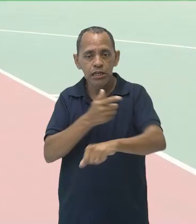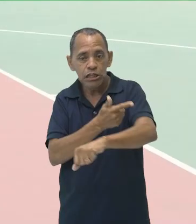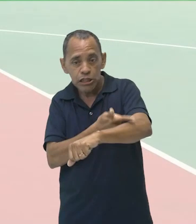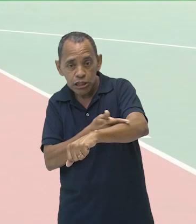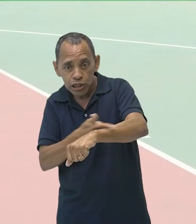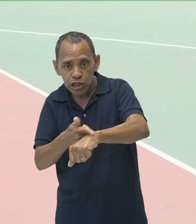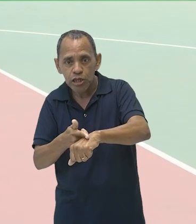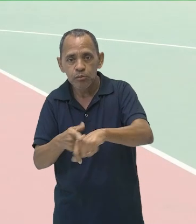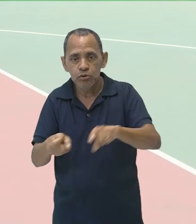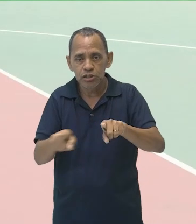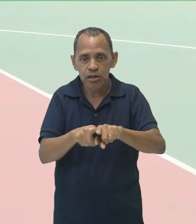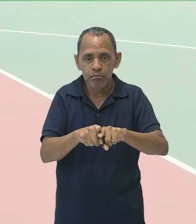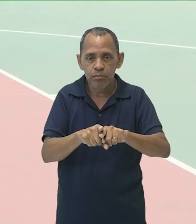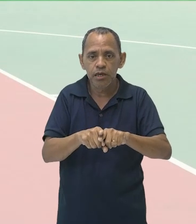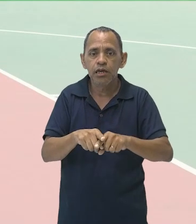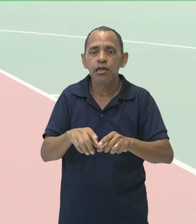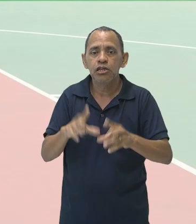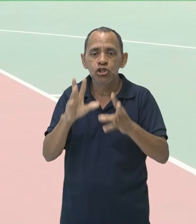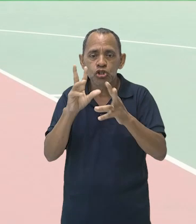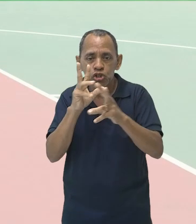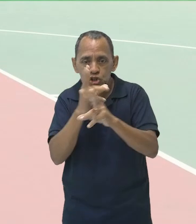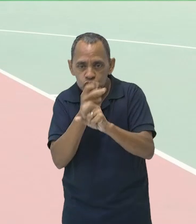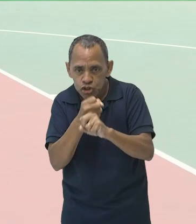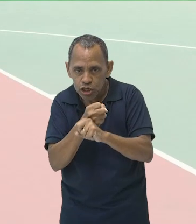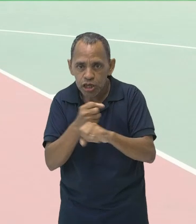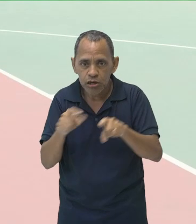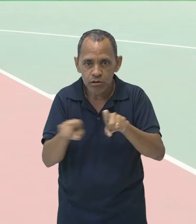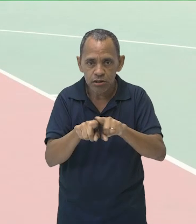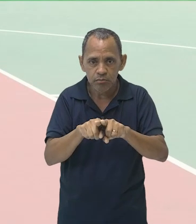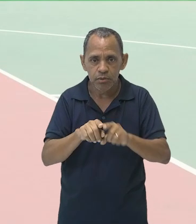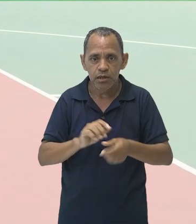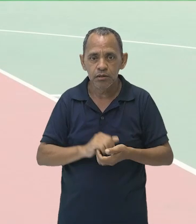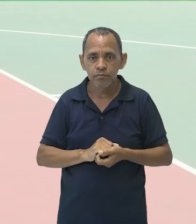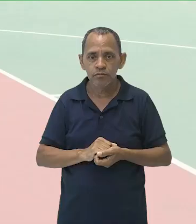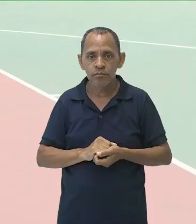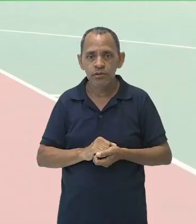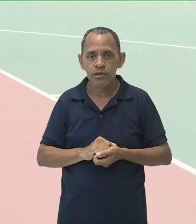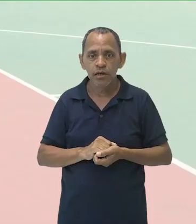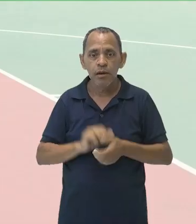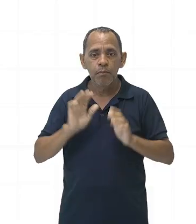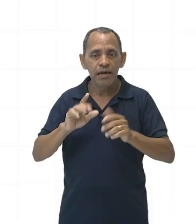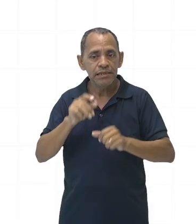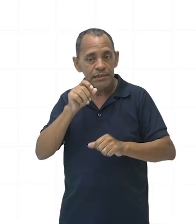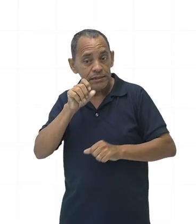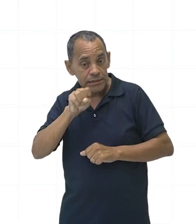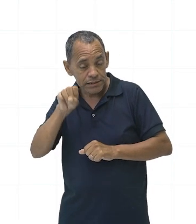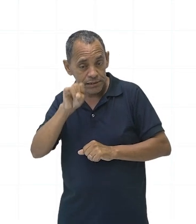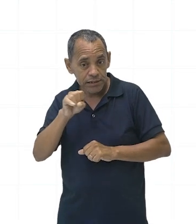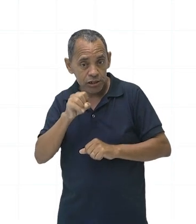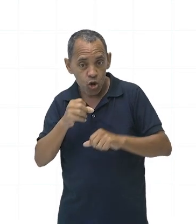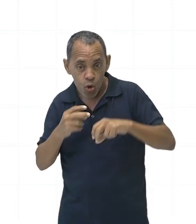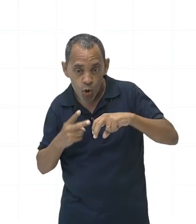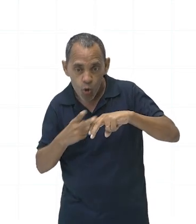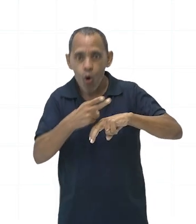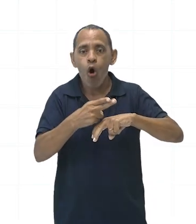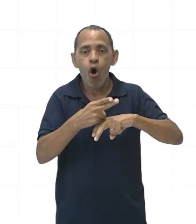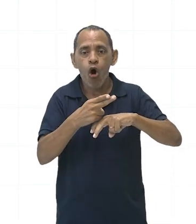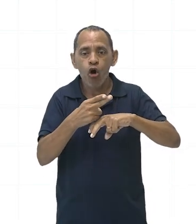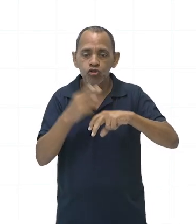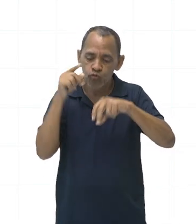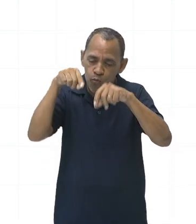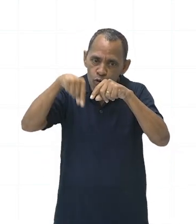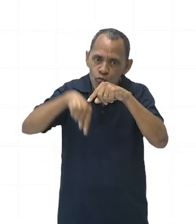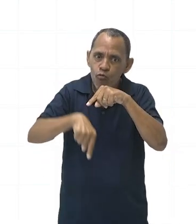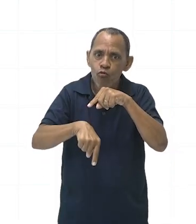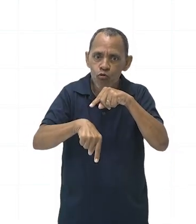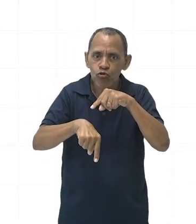cortes superficiais. E quando os cortes são profundos, o que nós devemos fazer? Observem. Primeiro,